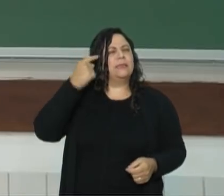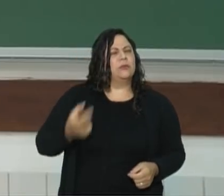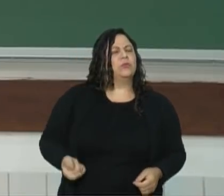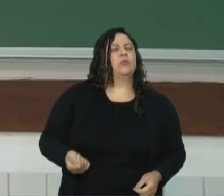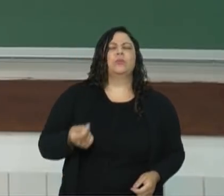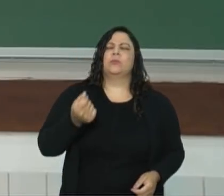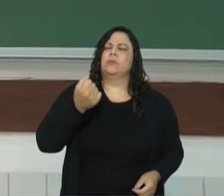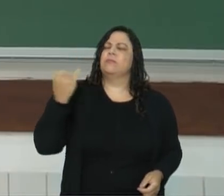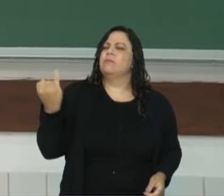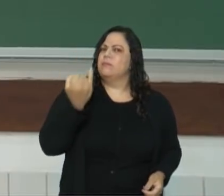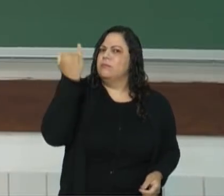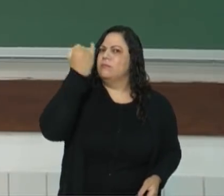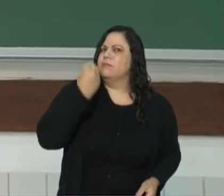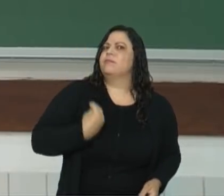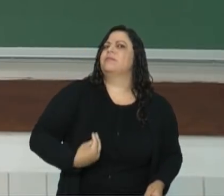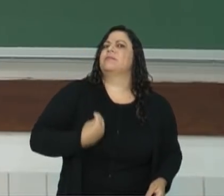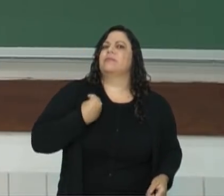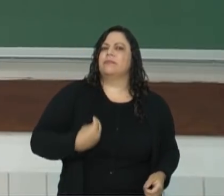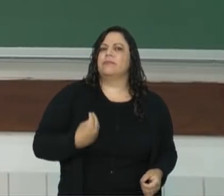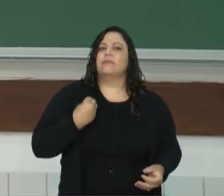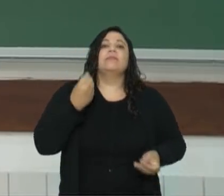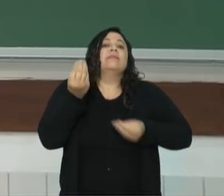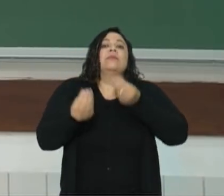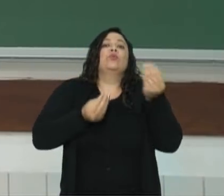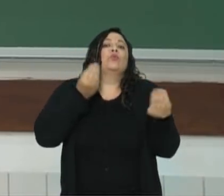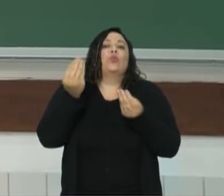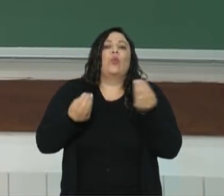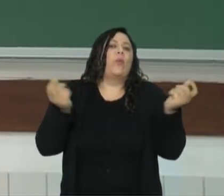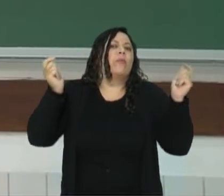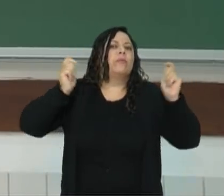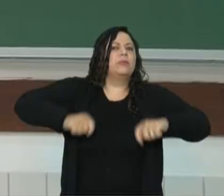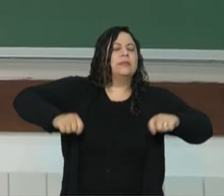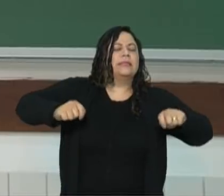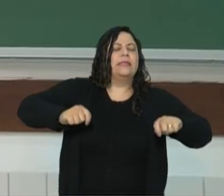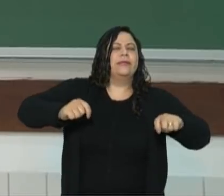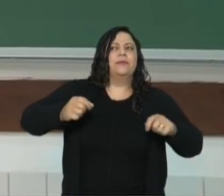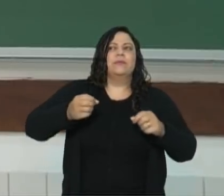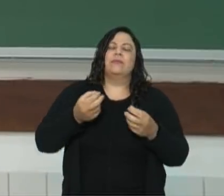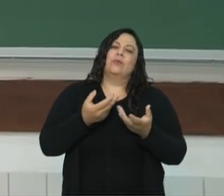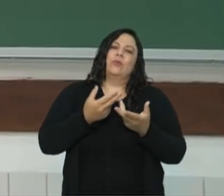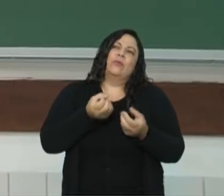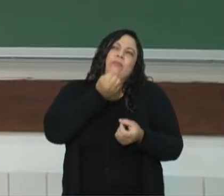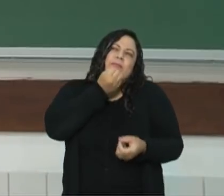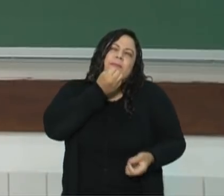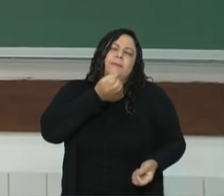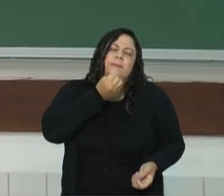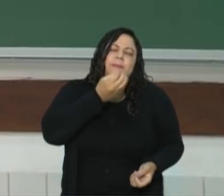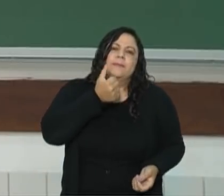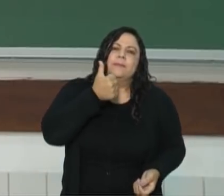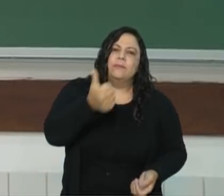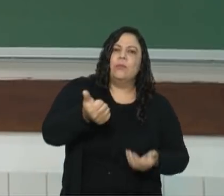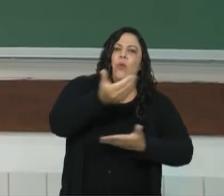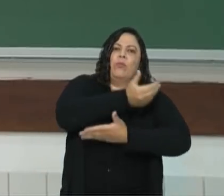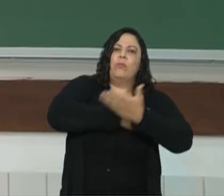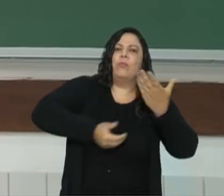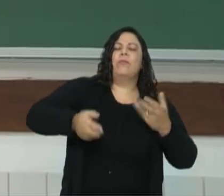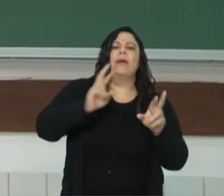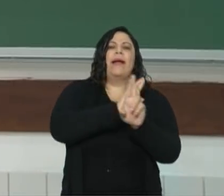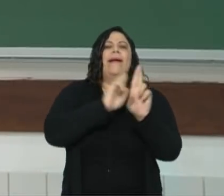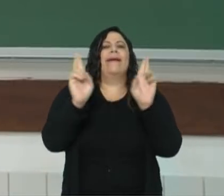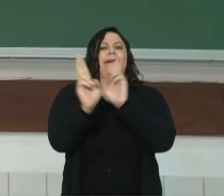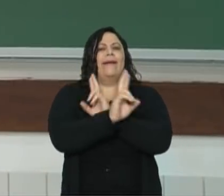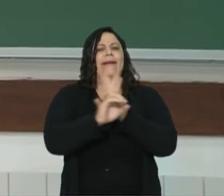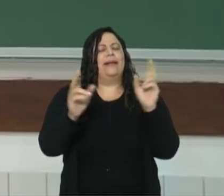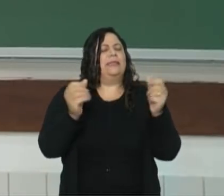importância que ele tem na nossa vida e como nós podemos fazer com que ele seja benéfico e nós possamos ter uma relação positiva,